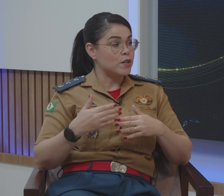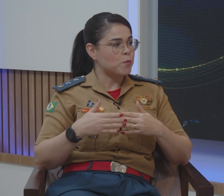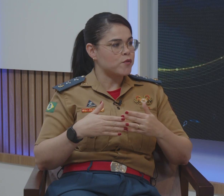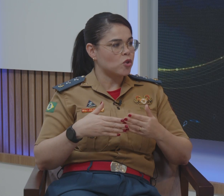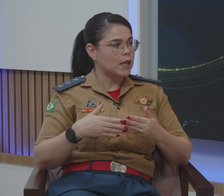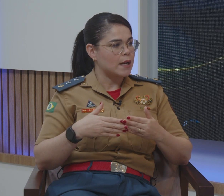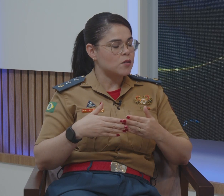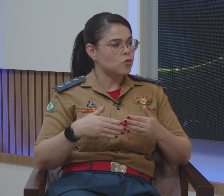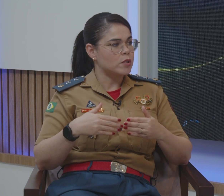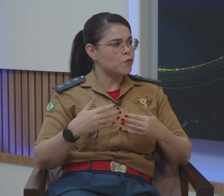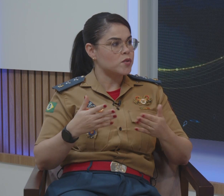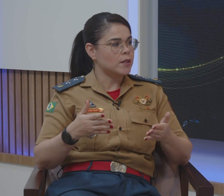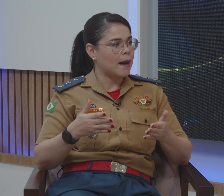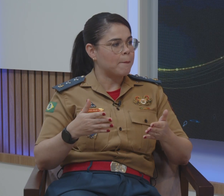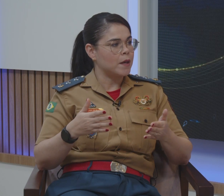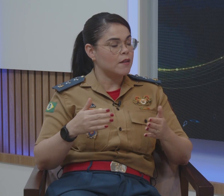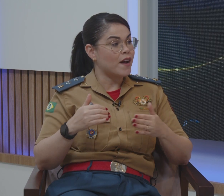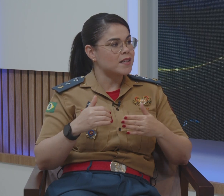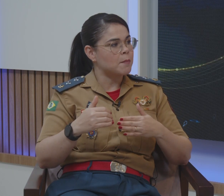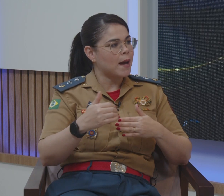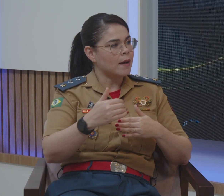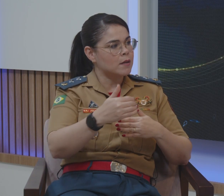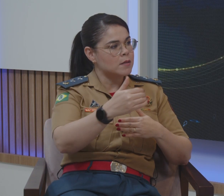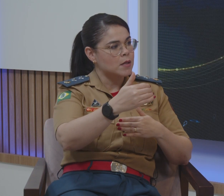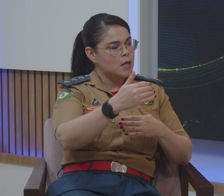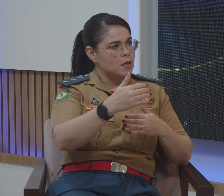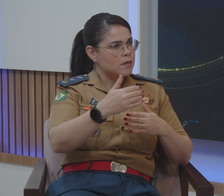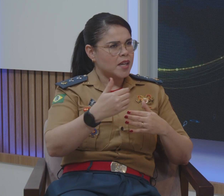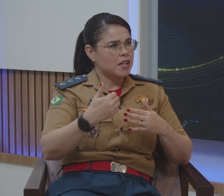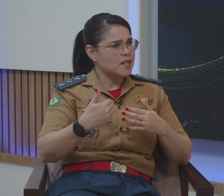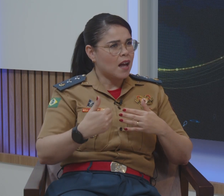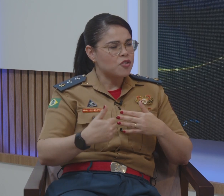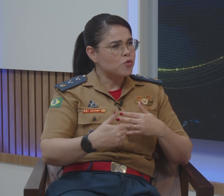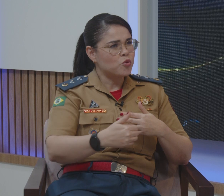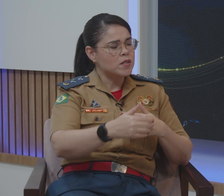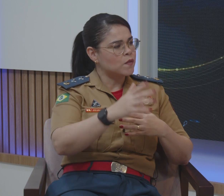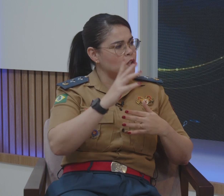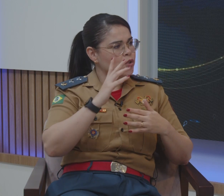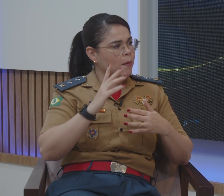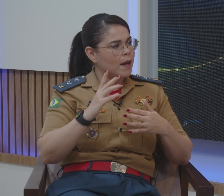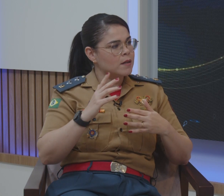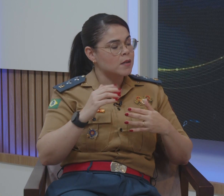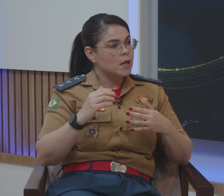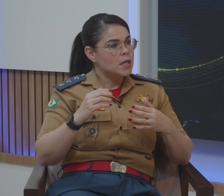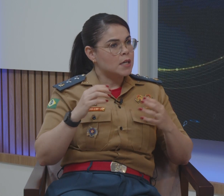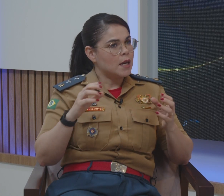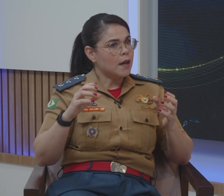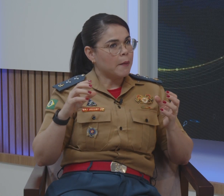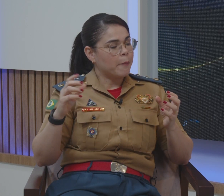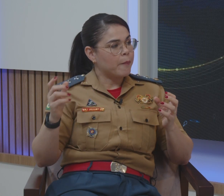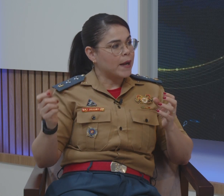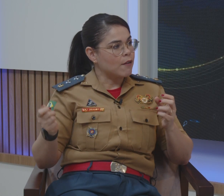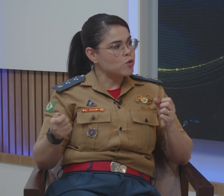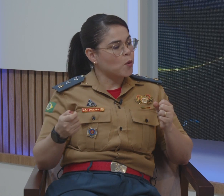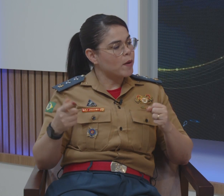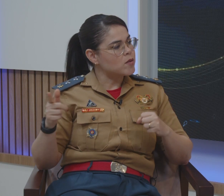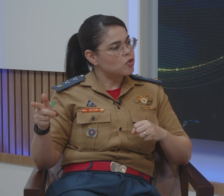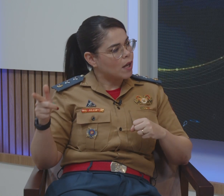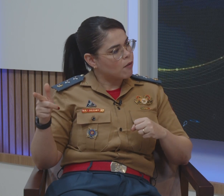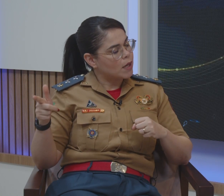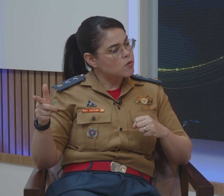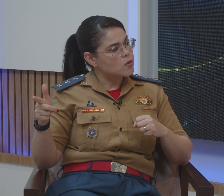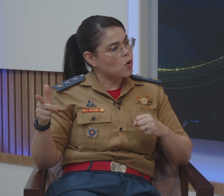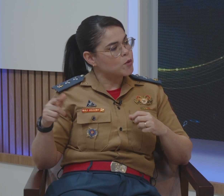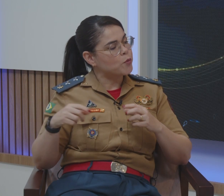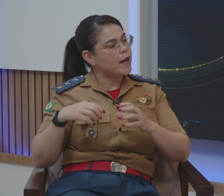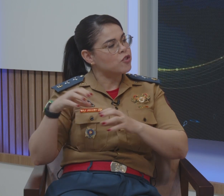vários profissionais, estudantes de fisioterapia e várias macas, cerca, sei lá, acho que de umas 20 macas, que pegavam os bombeiros que